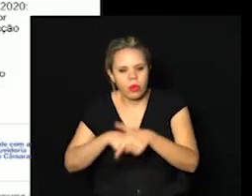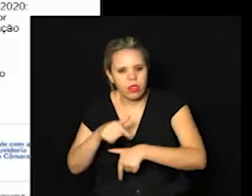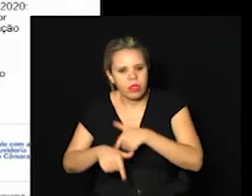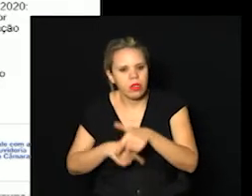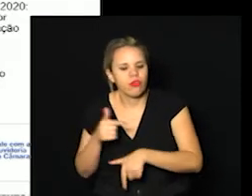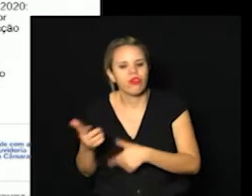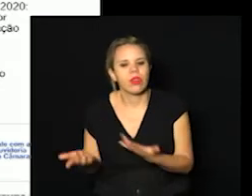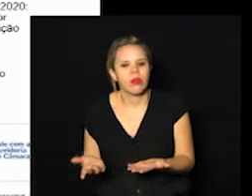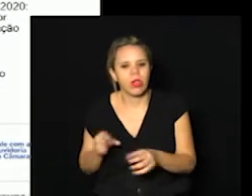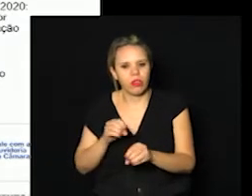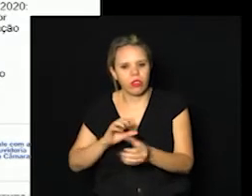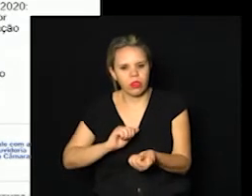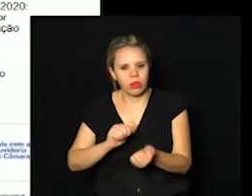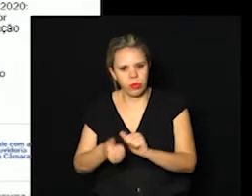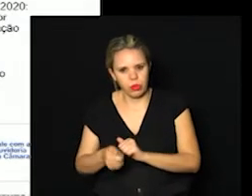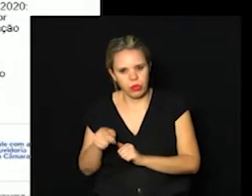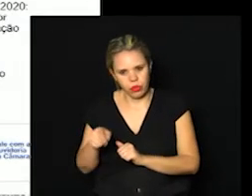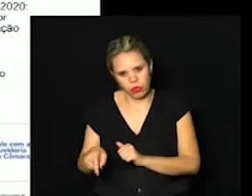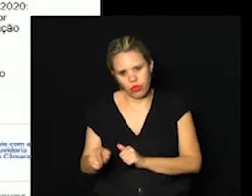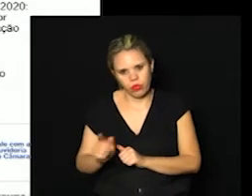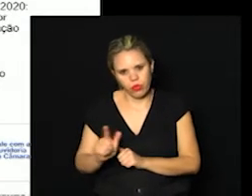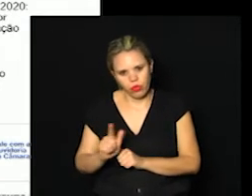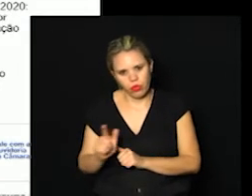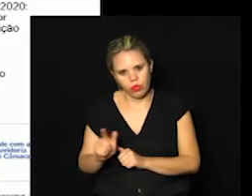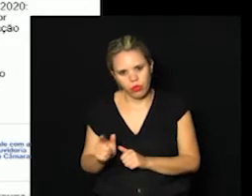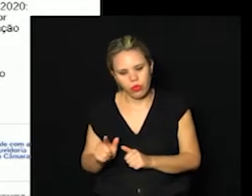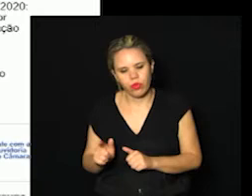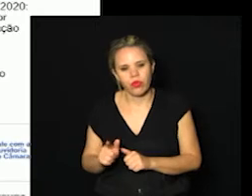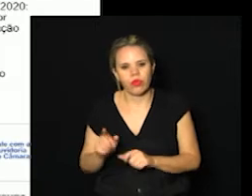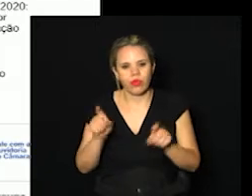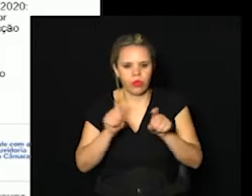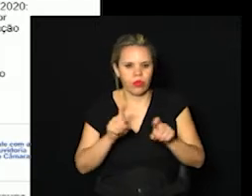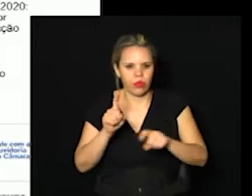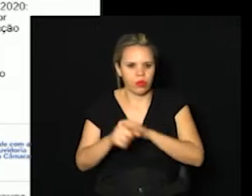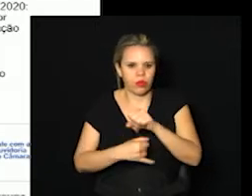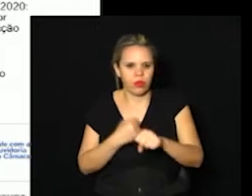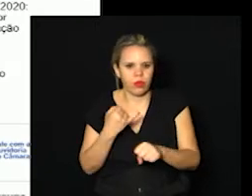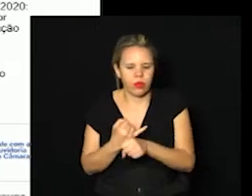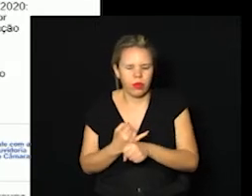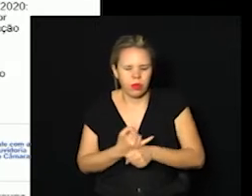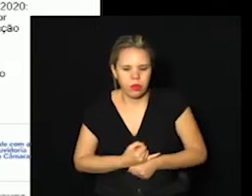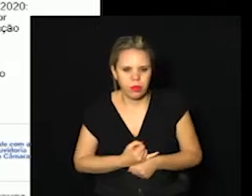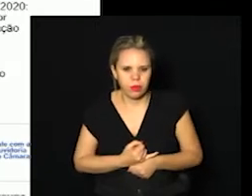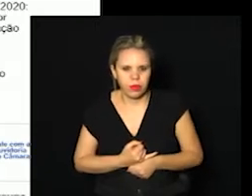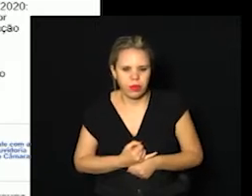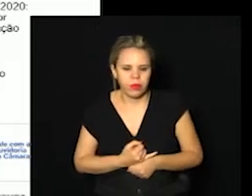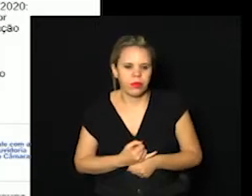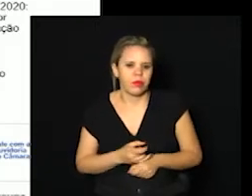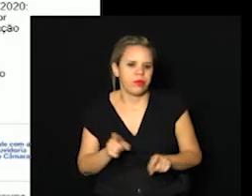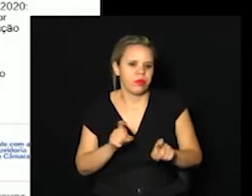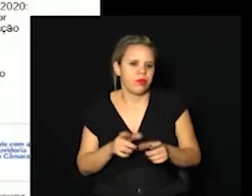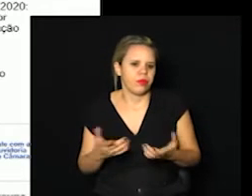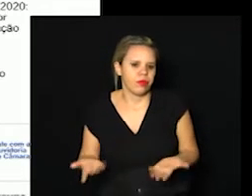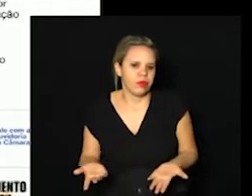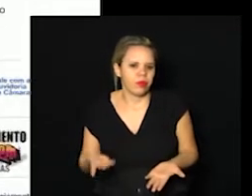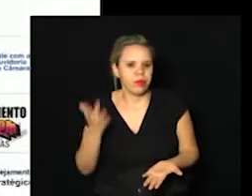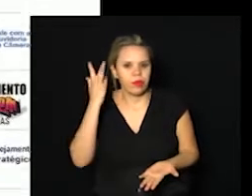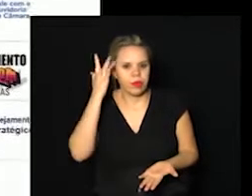Educação e Esporte, logicamente por sistema de deliberação remota, de forma virtual, e